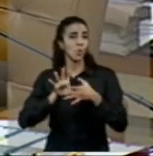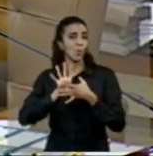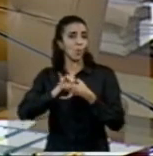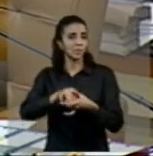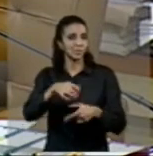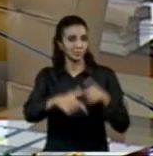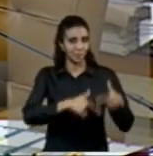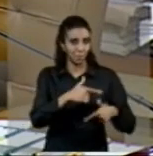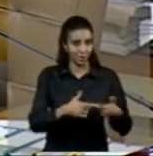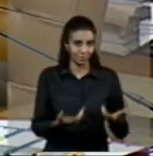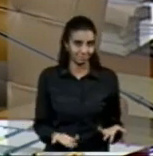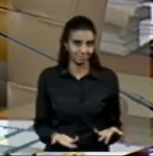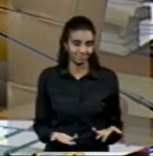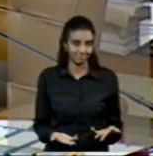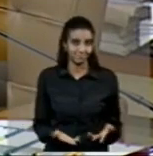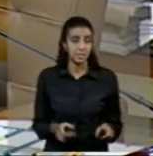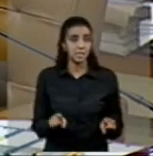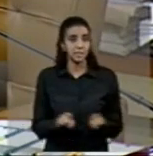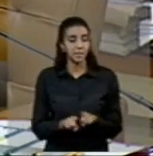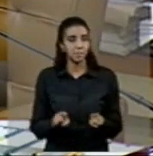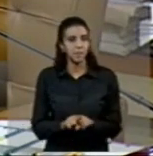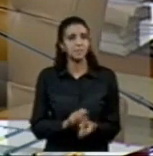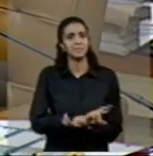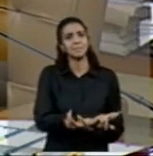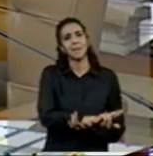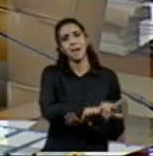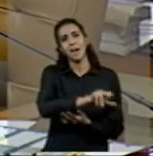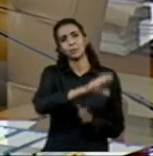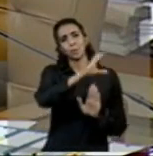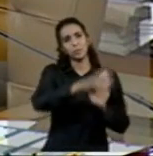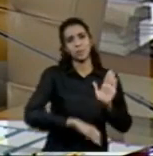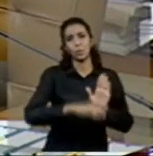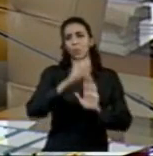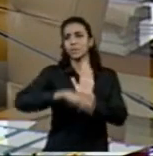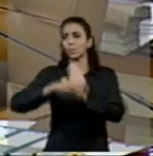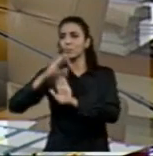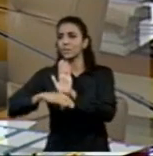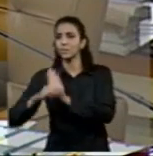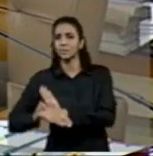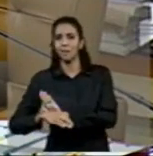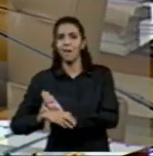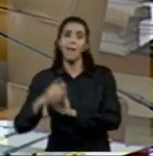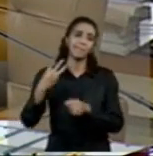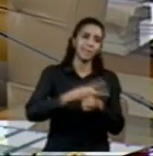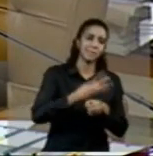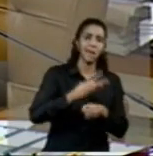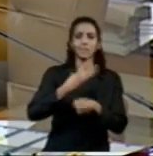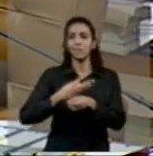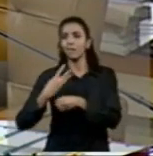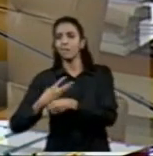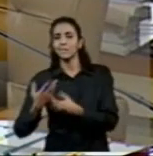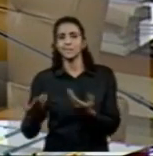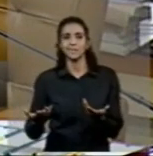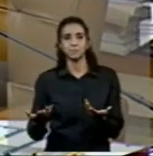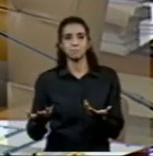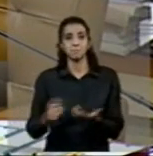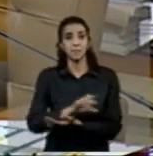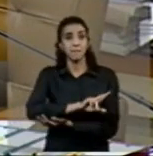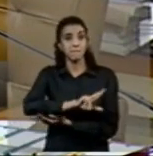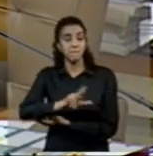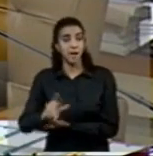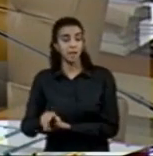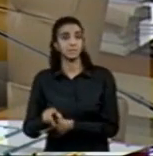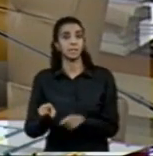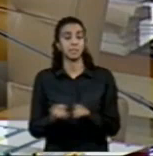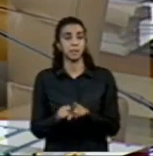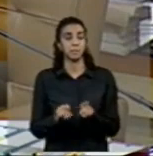trabalho, bem como na multiplicidade de conceitos que lhe são atribuídos. Com contornos variados e, por vezes, de